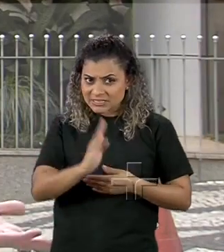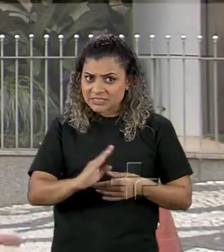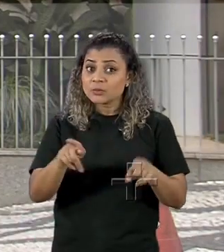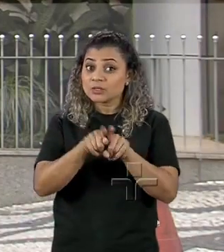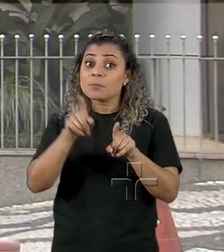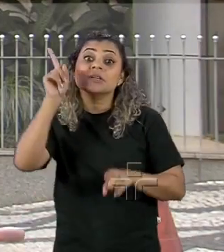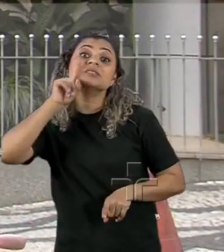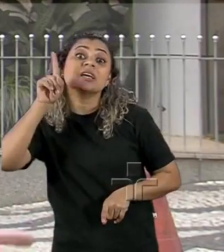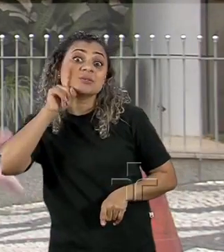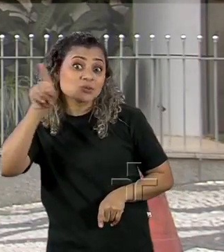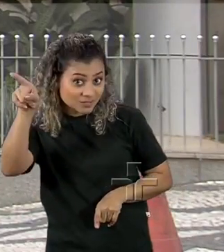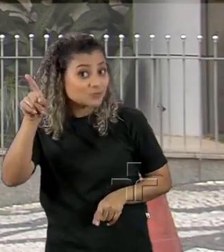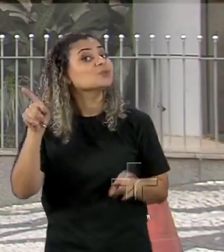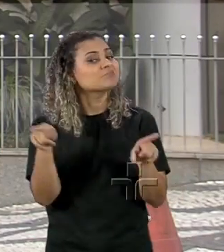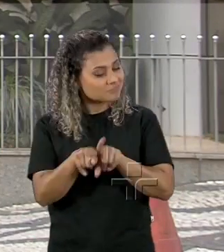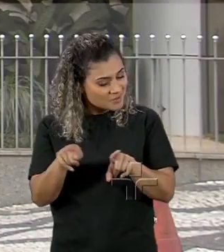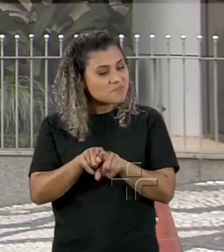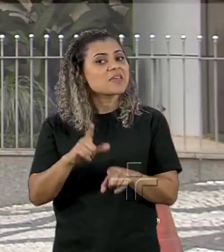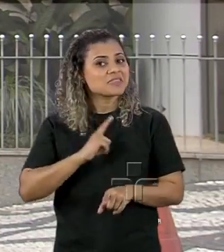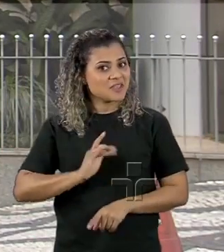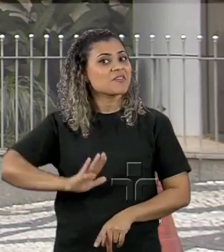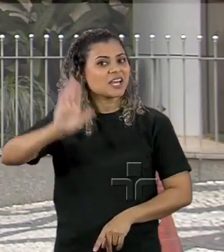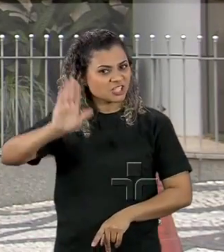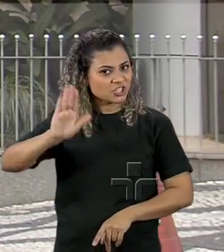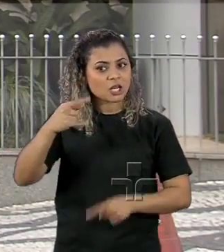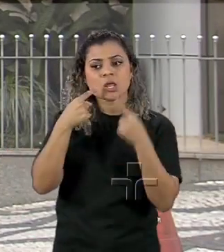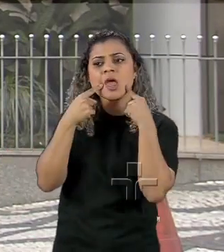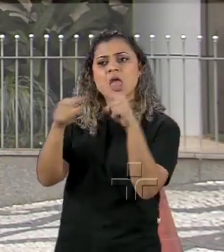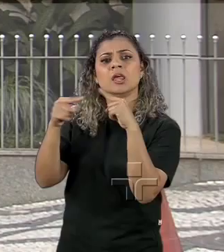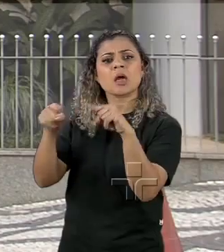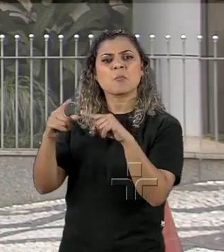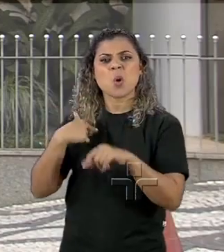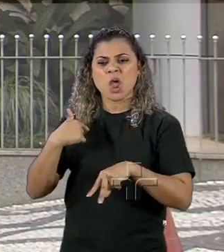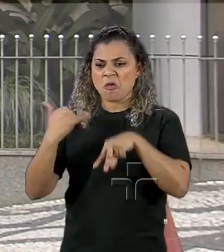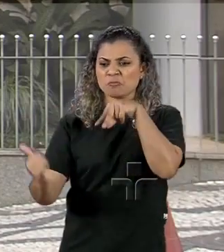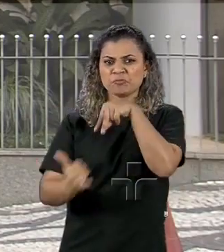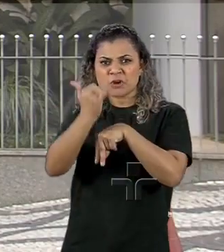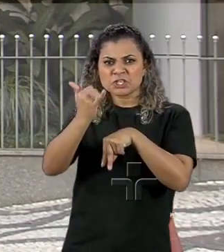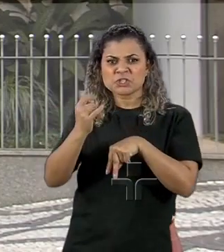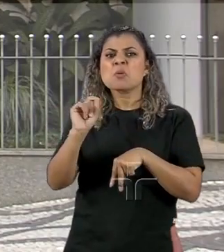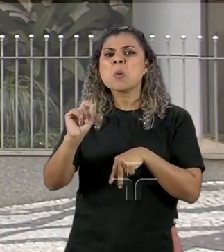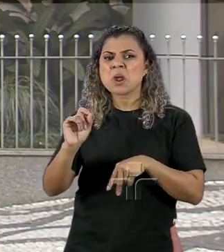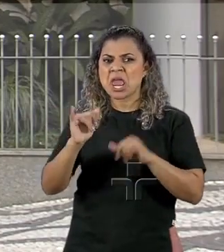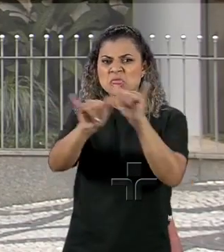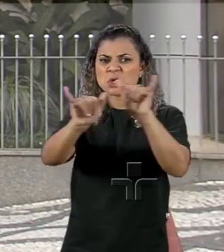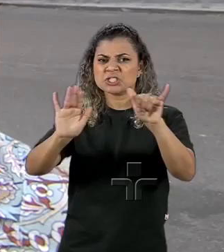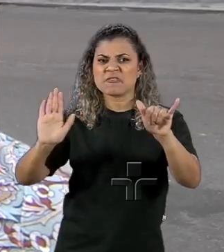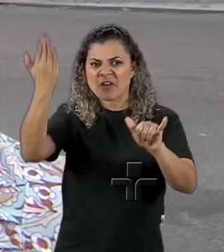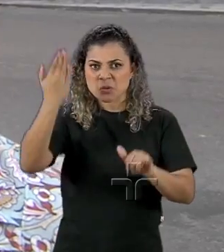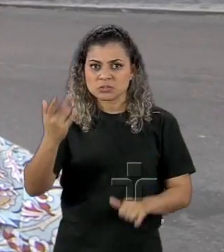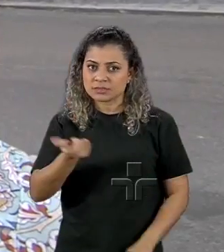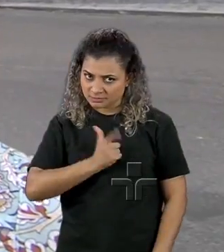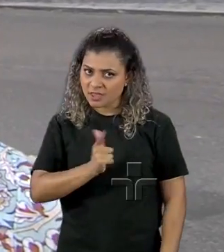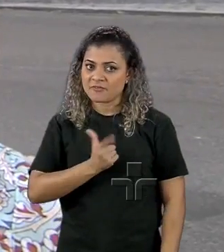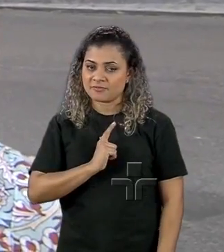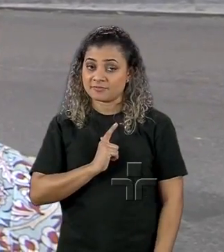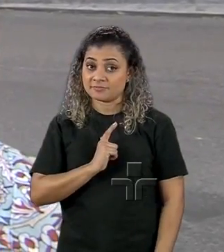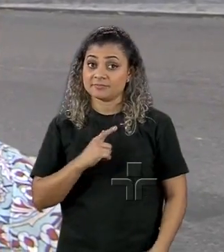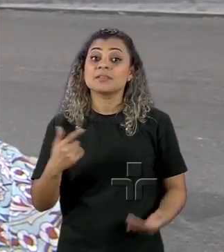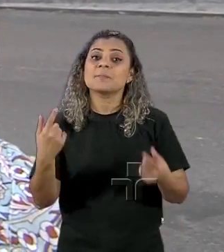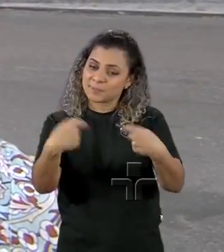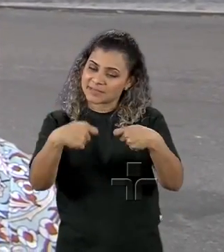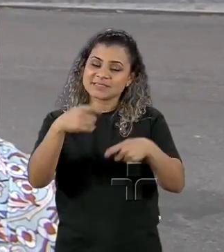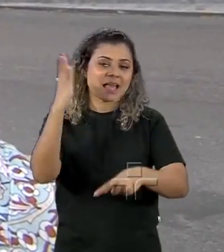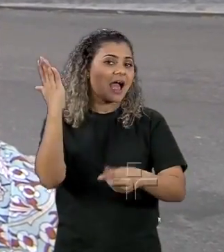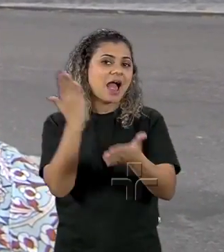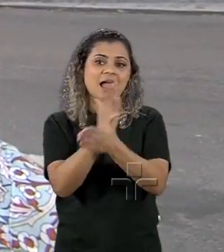nos Estados Unidos, candidatos reclamaram que foram vítimas do uso das chamadas fake news. Eu acho que tem que ser eliminado todo